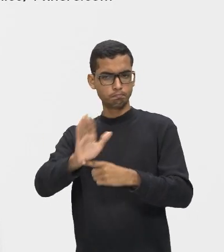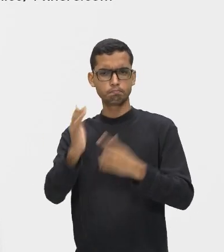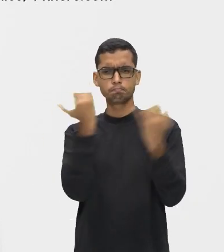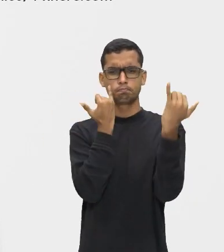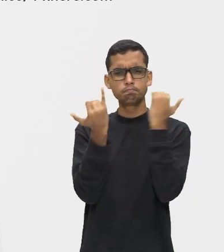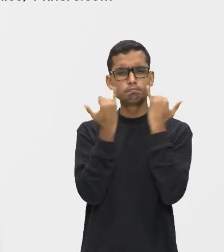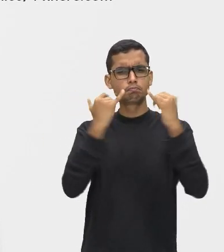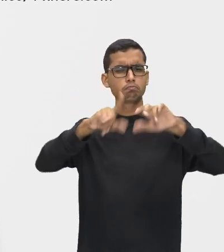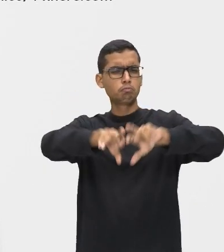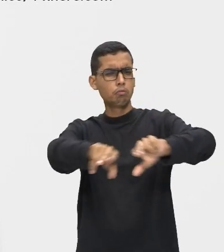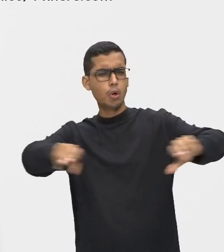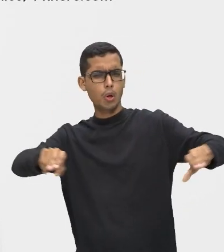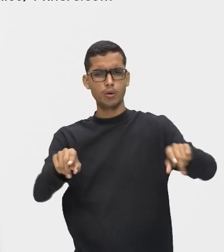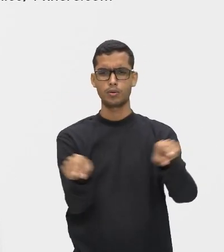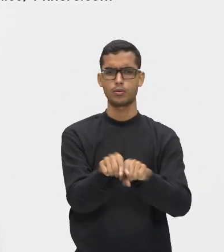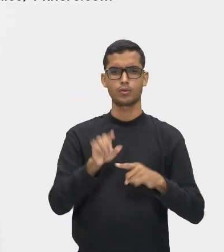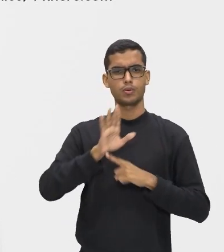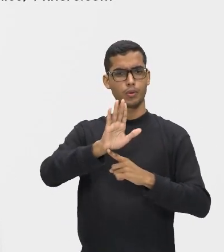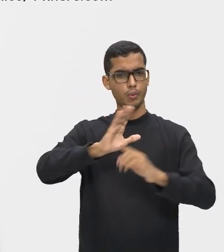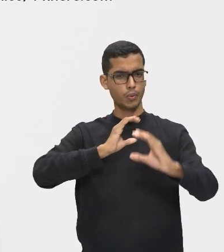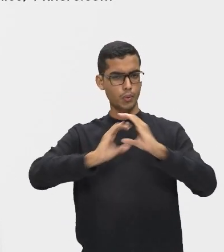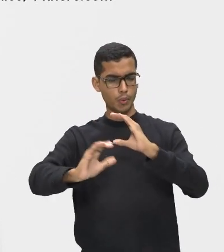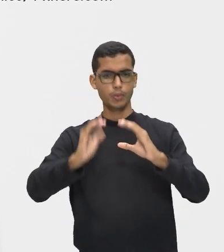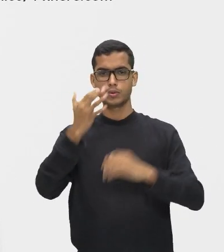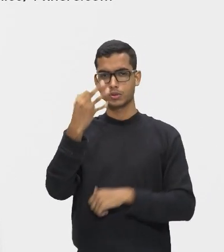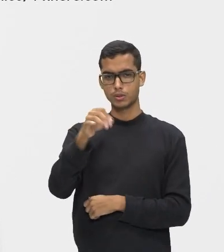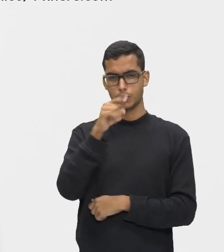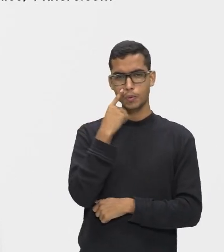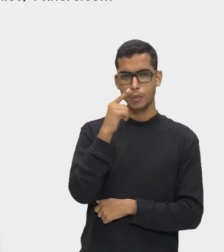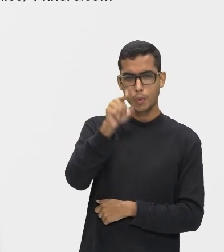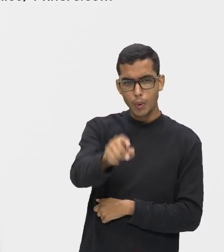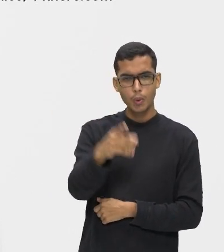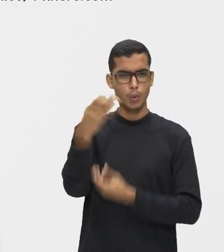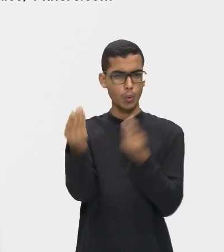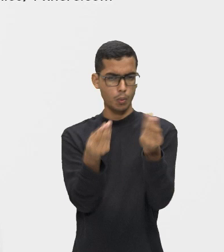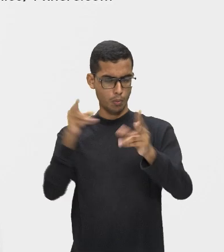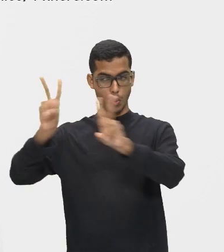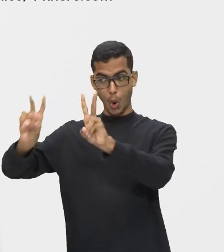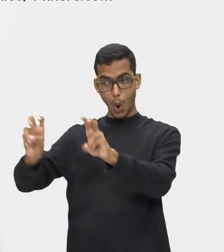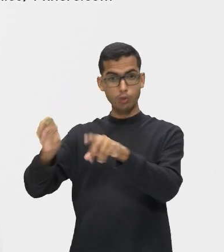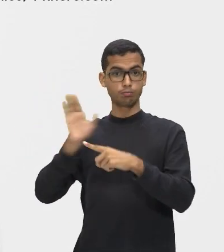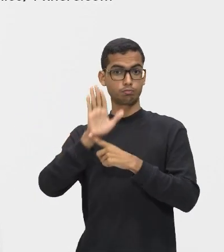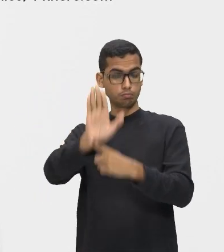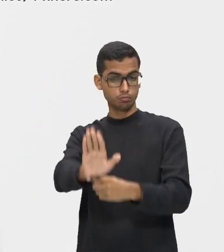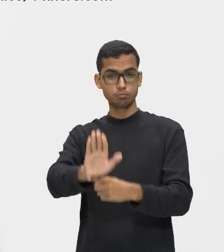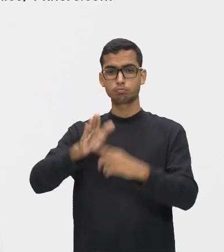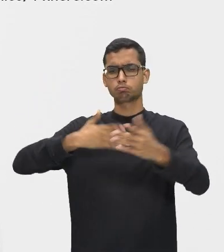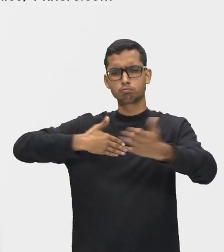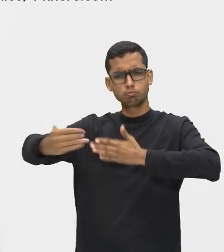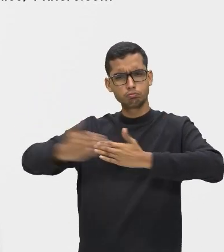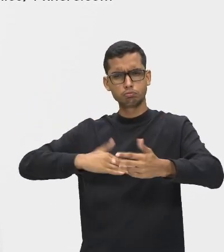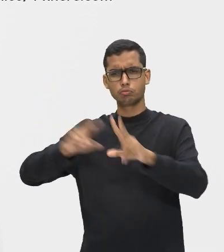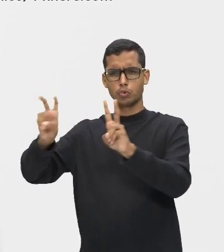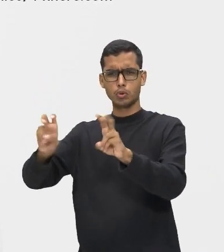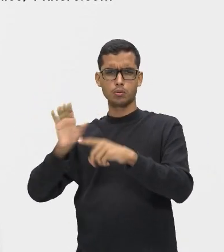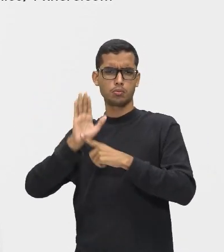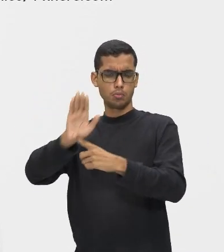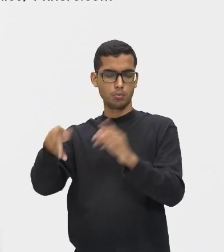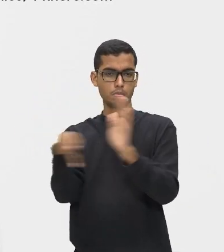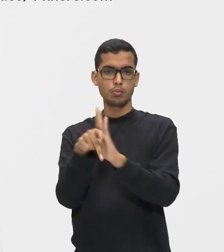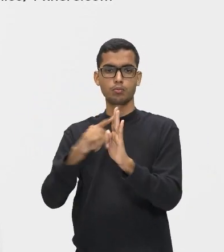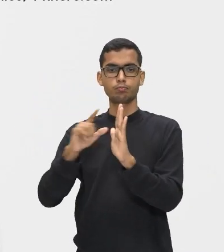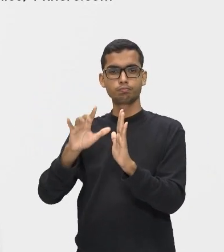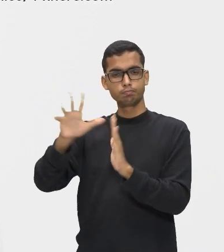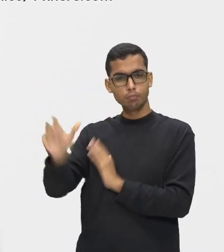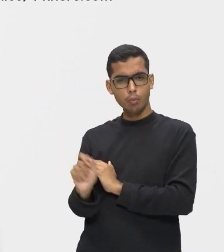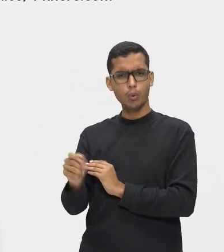informação. Então, eles vão estar se comunicando com você através de um tema. Então, qualquer tema, um mapa pode acabar apresentando. Para